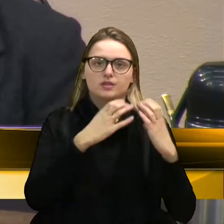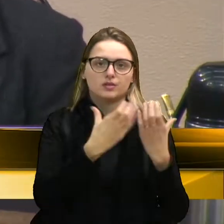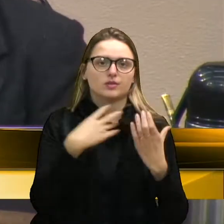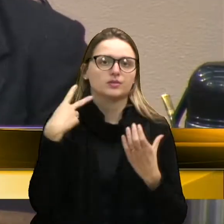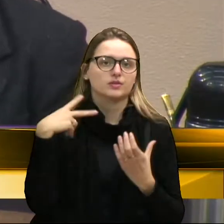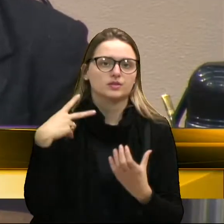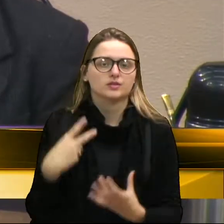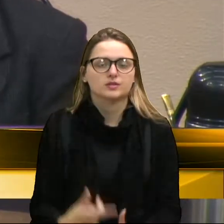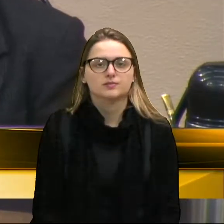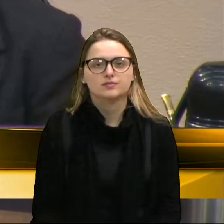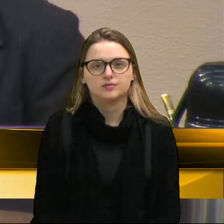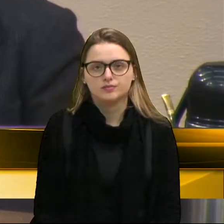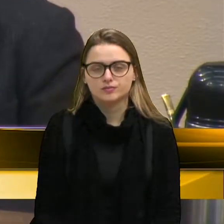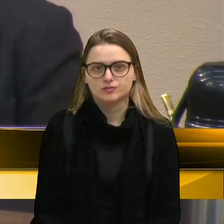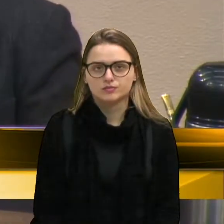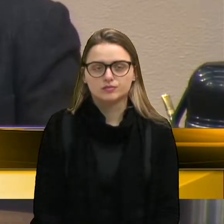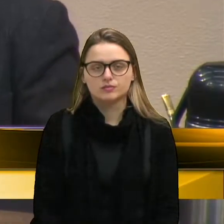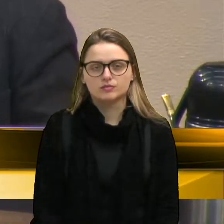representação.